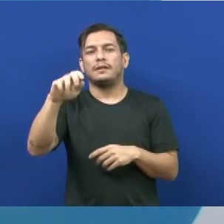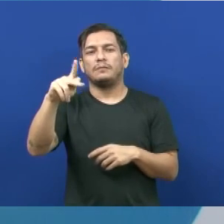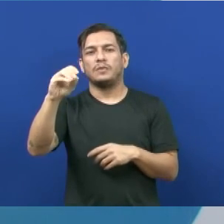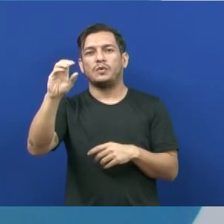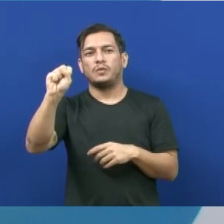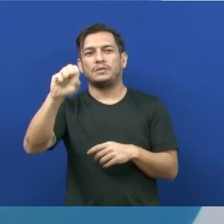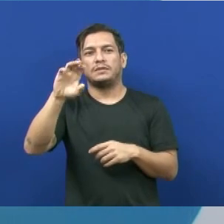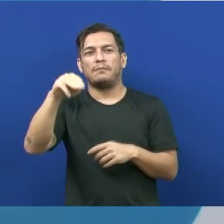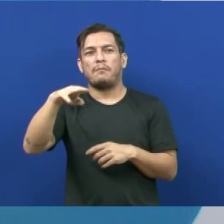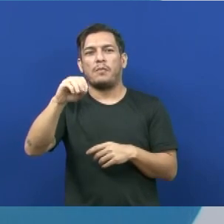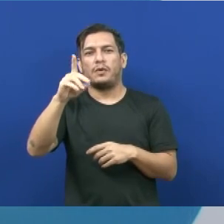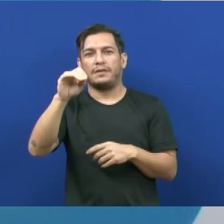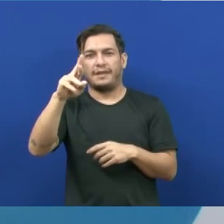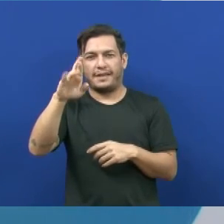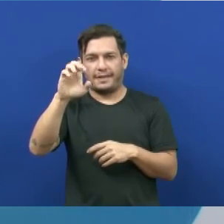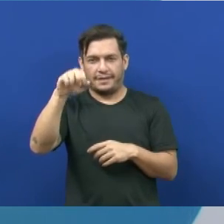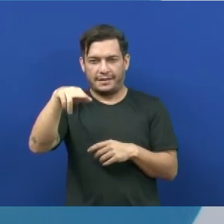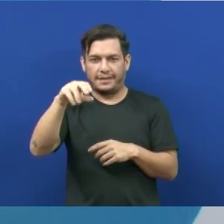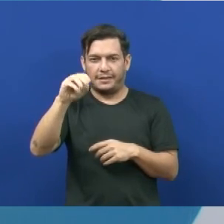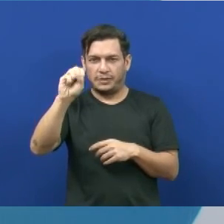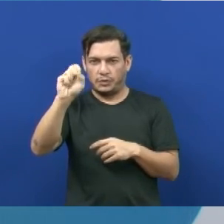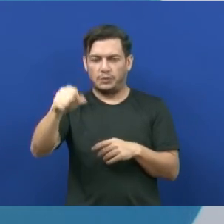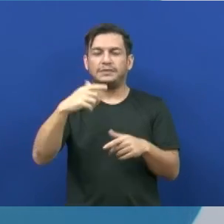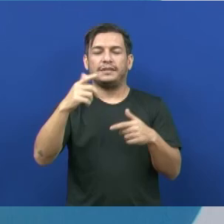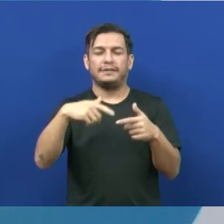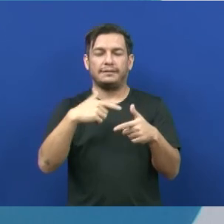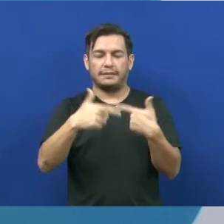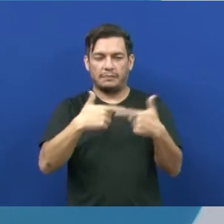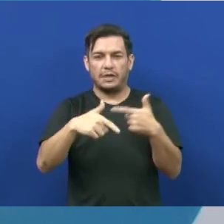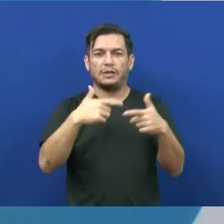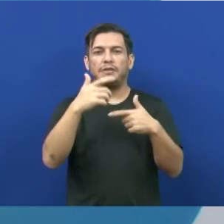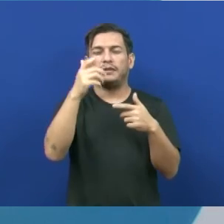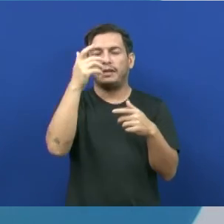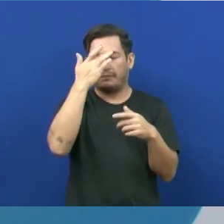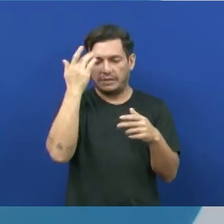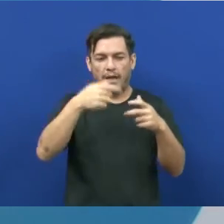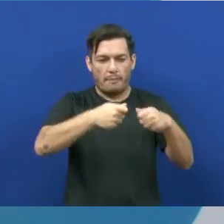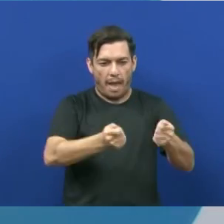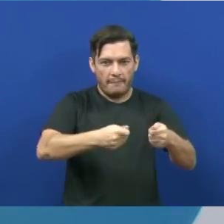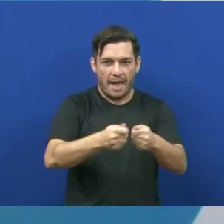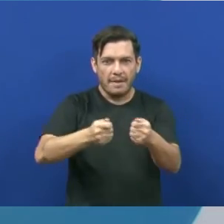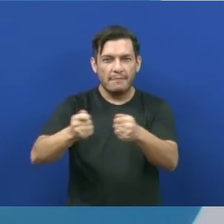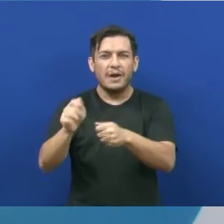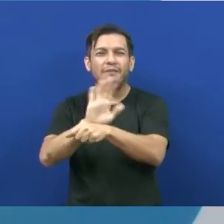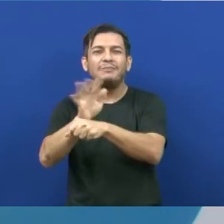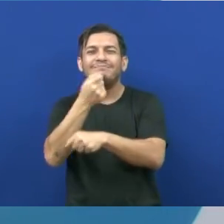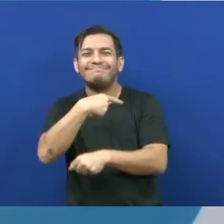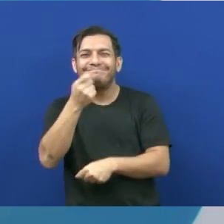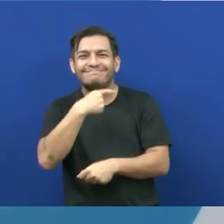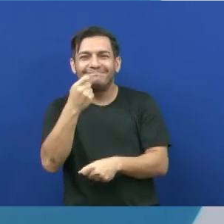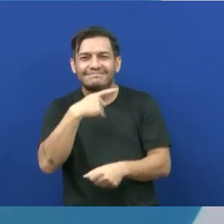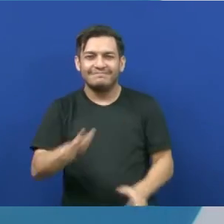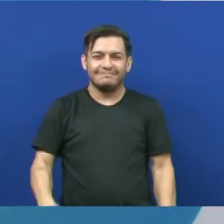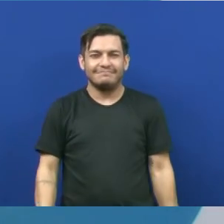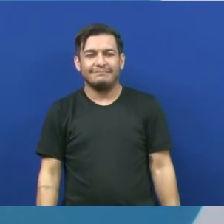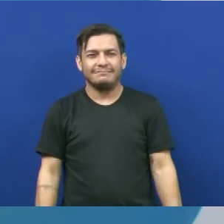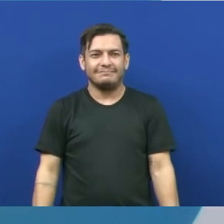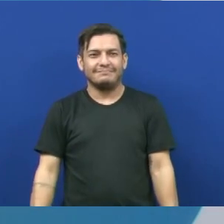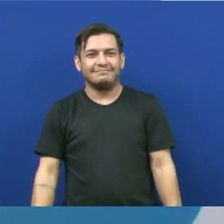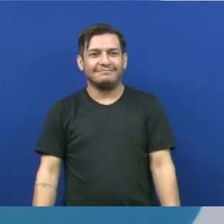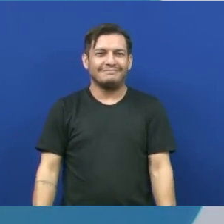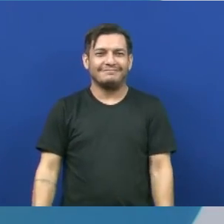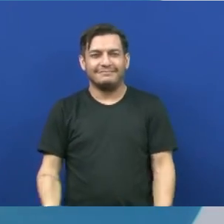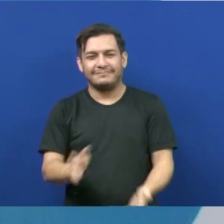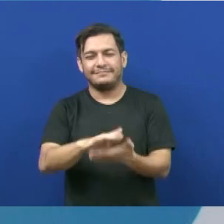um filme que ele trabalha muito essa questão do trabalhador rodando infinitamente, apertando parafusos e fazendo isso continuamente,